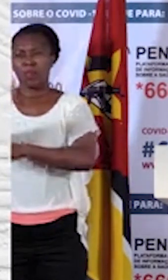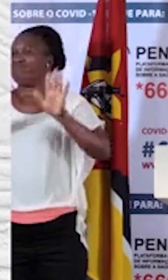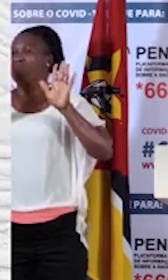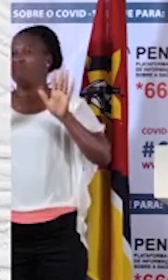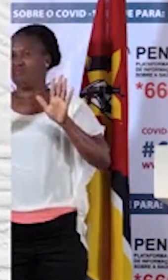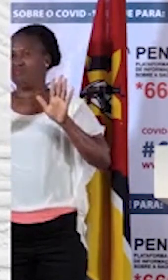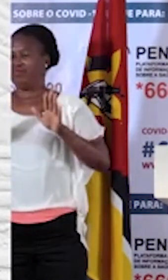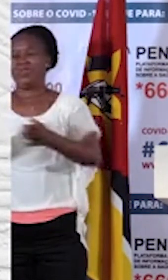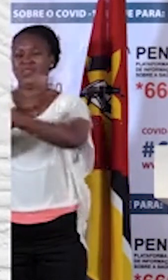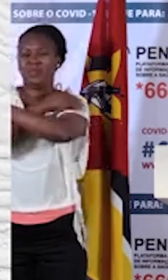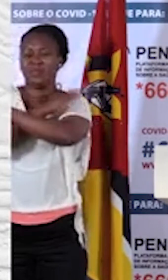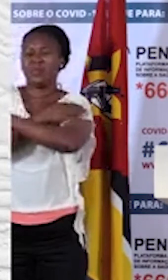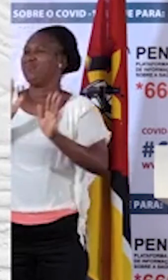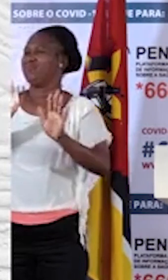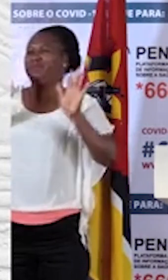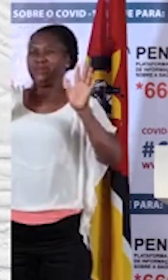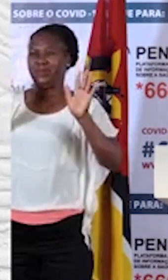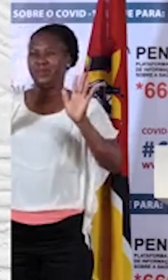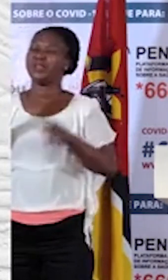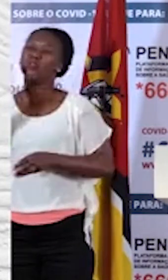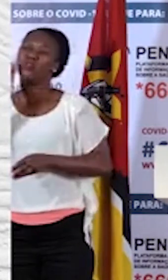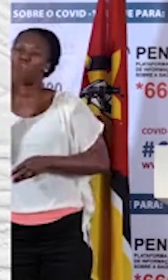abraços ou beijos